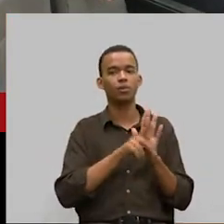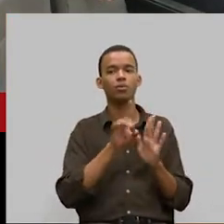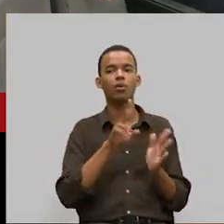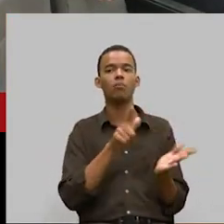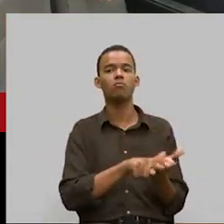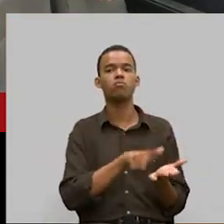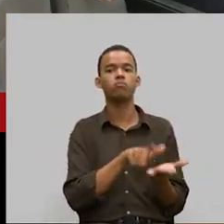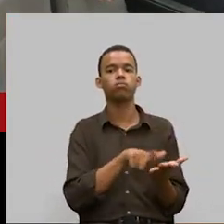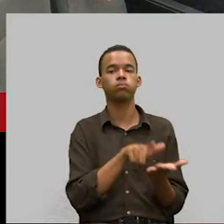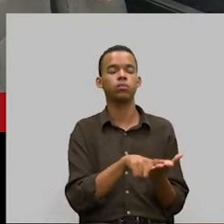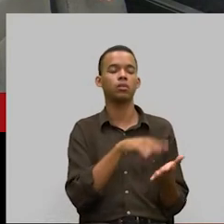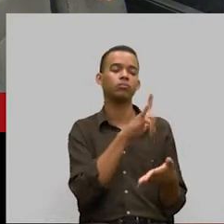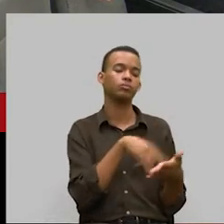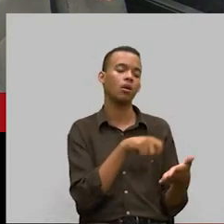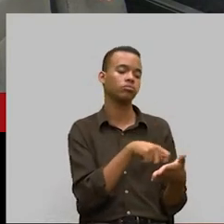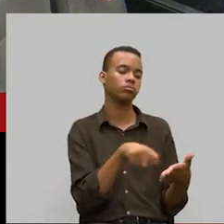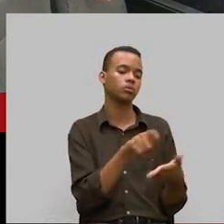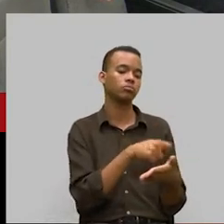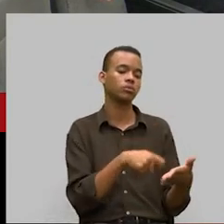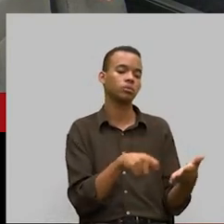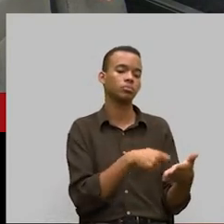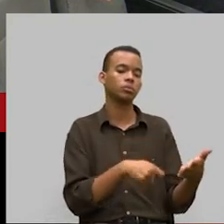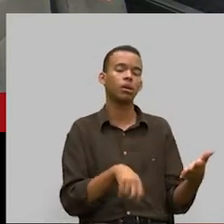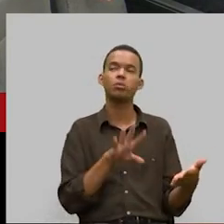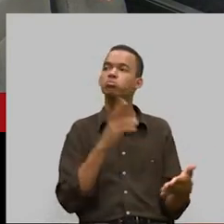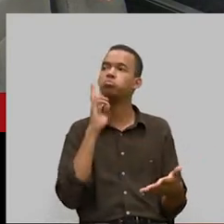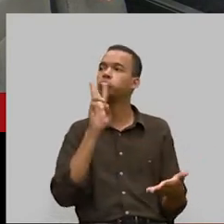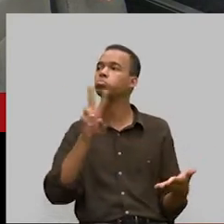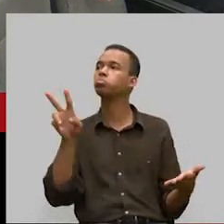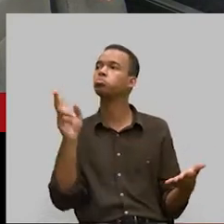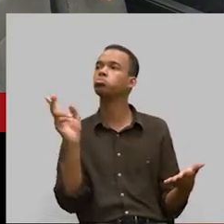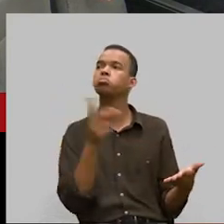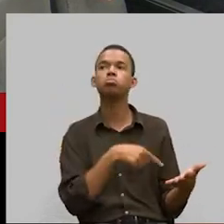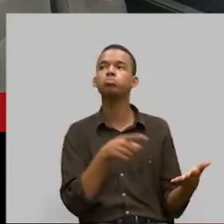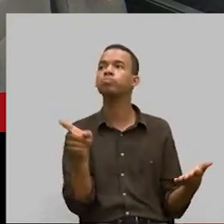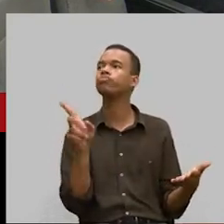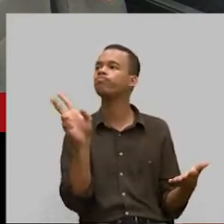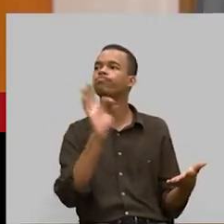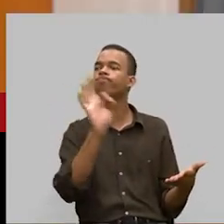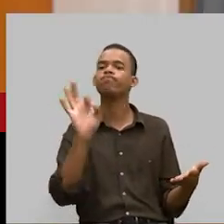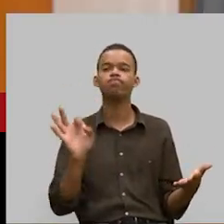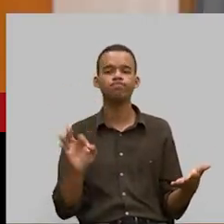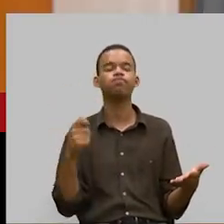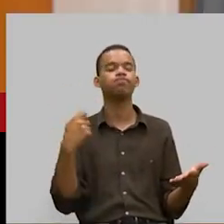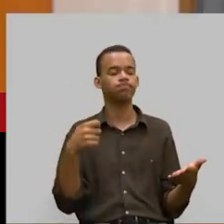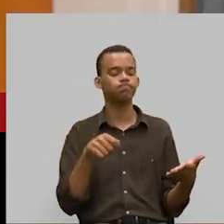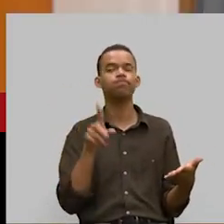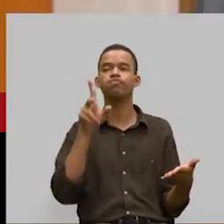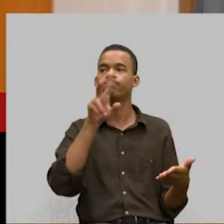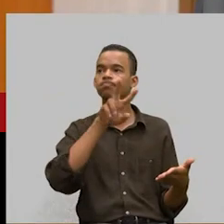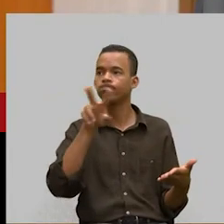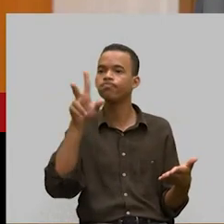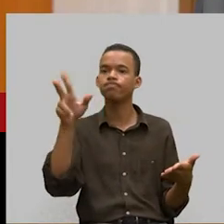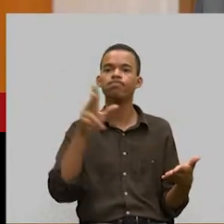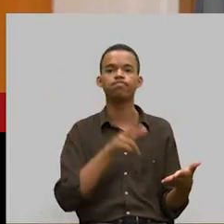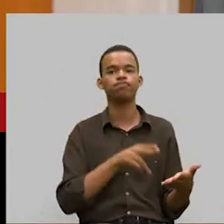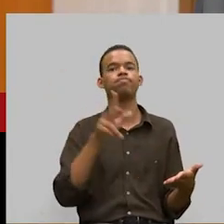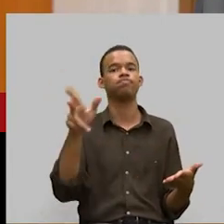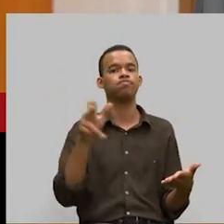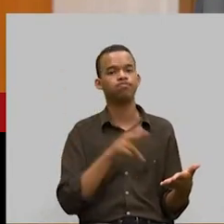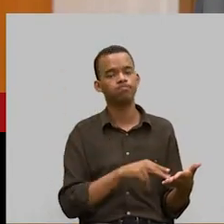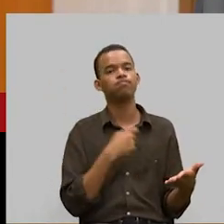vários projetos escritos e não ter nenhum colocado em prática por falta de recurso né Eu acho que isso é assim